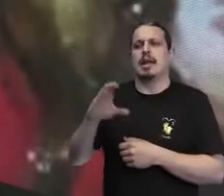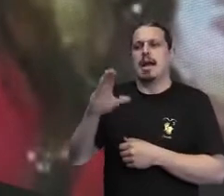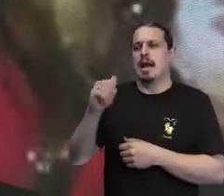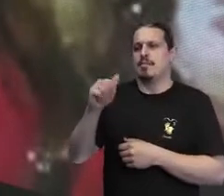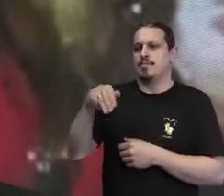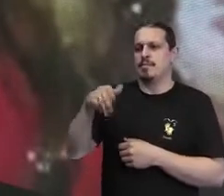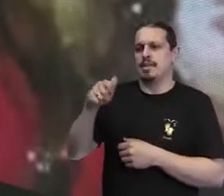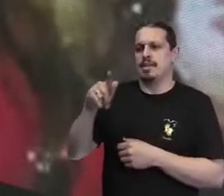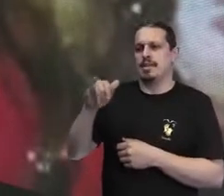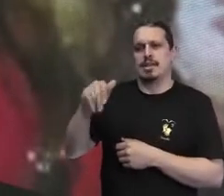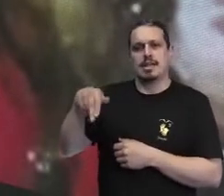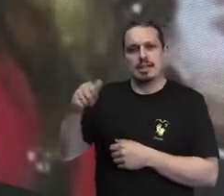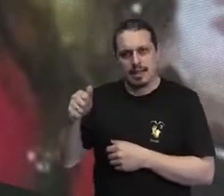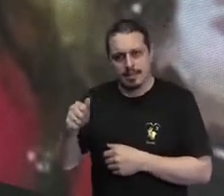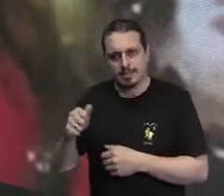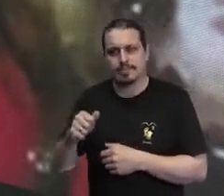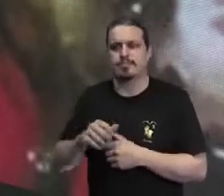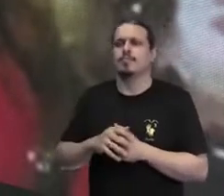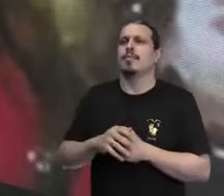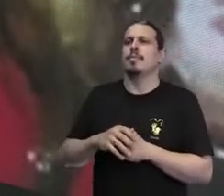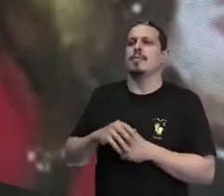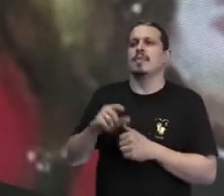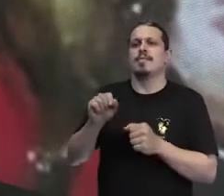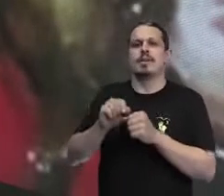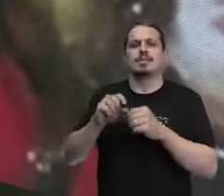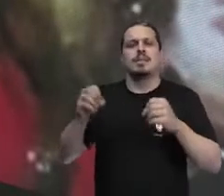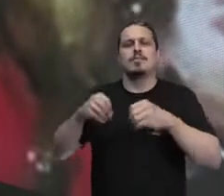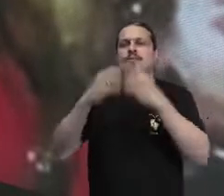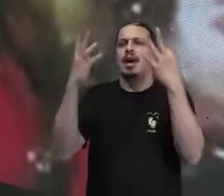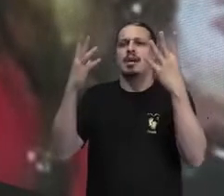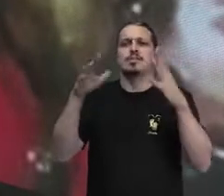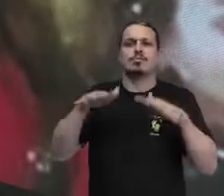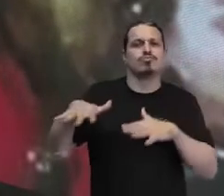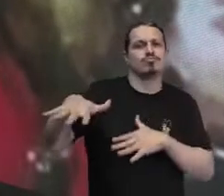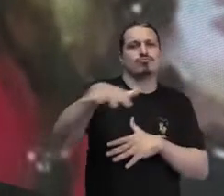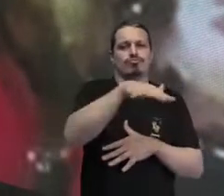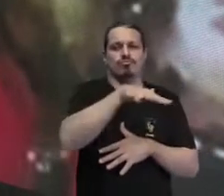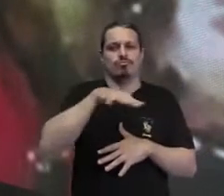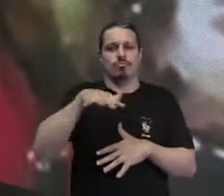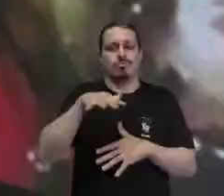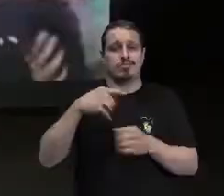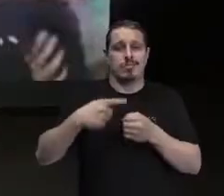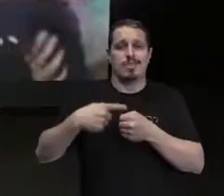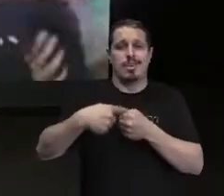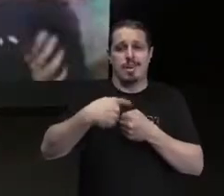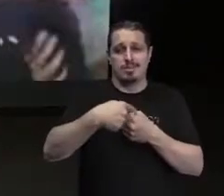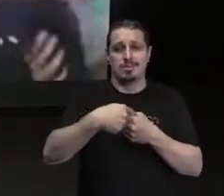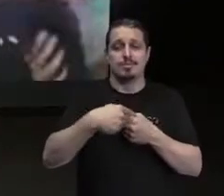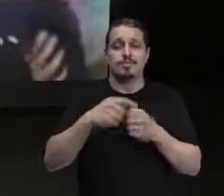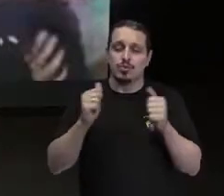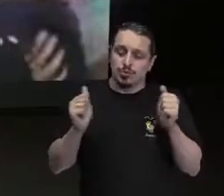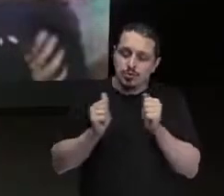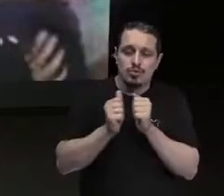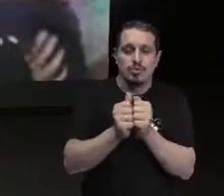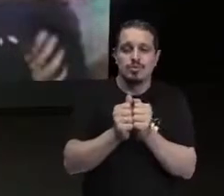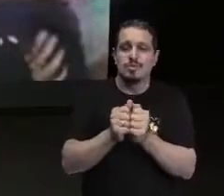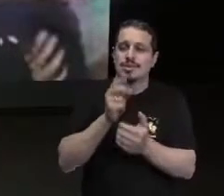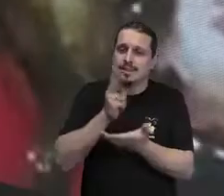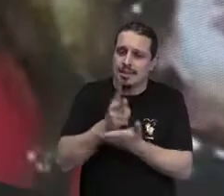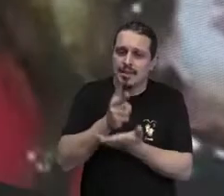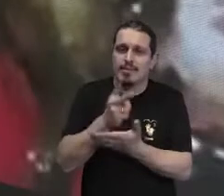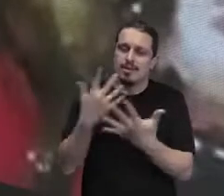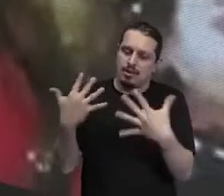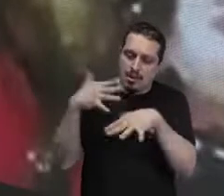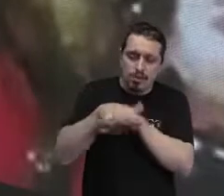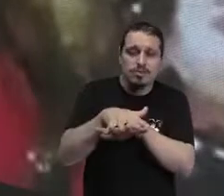Parque da Pedreira do Chapadão. A gente teve também em várias outras cidades. Sempre inclusivos, gratuitos,